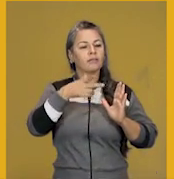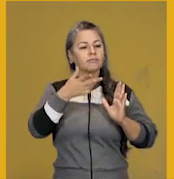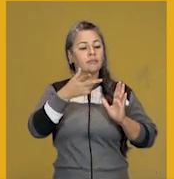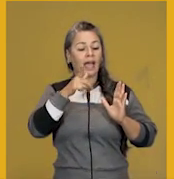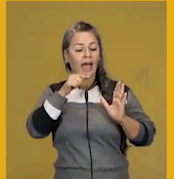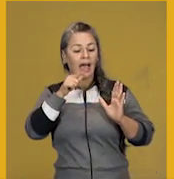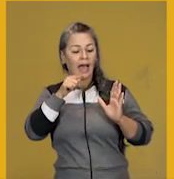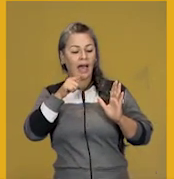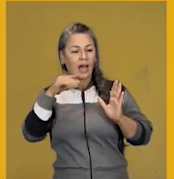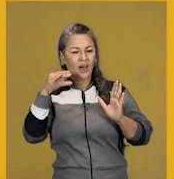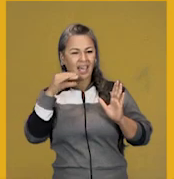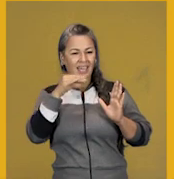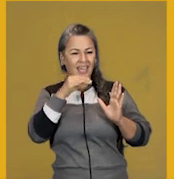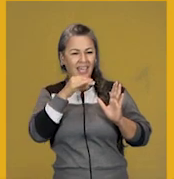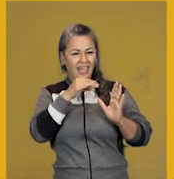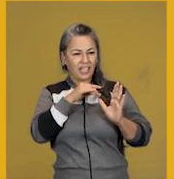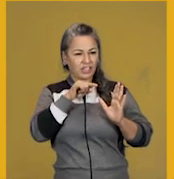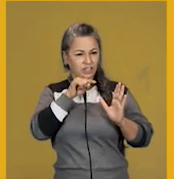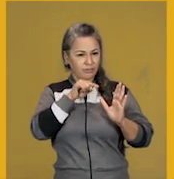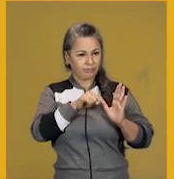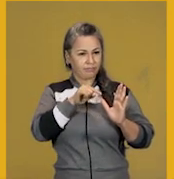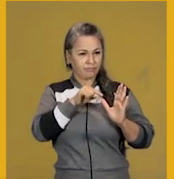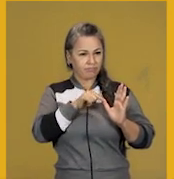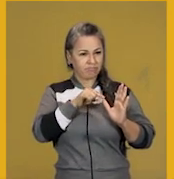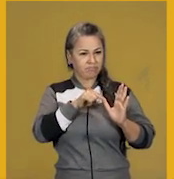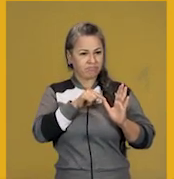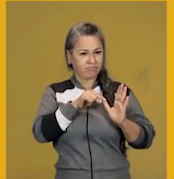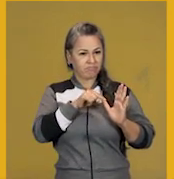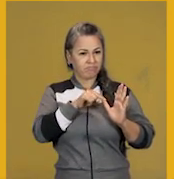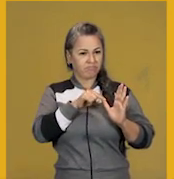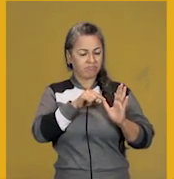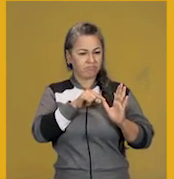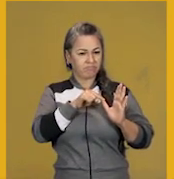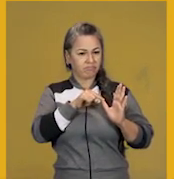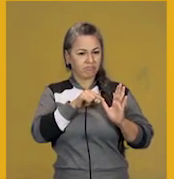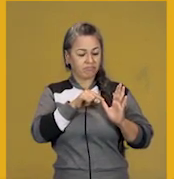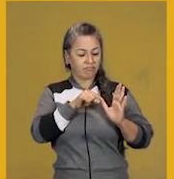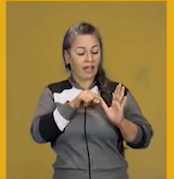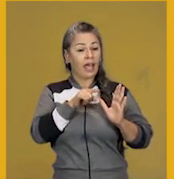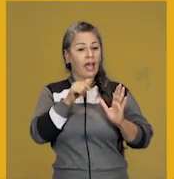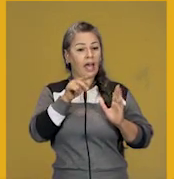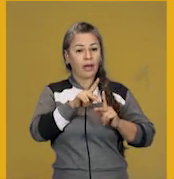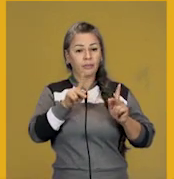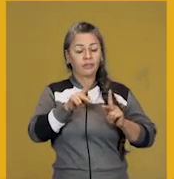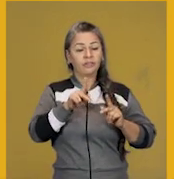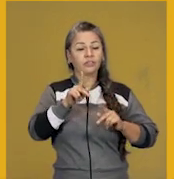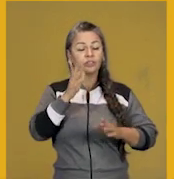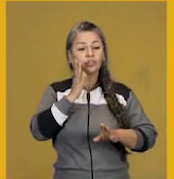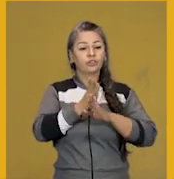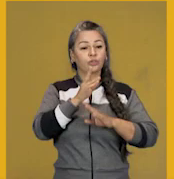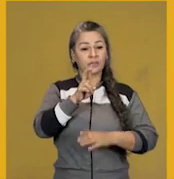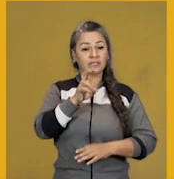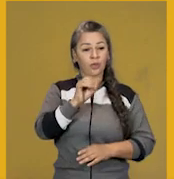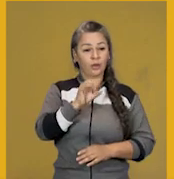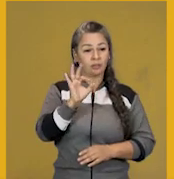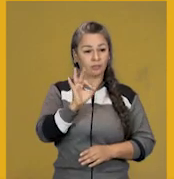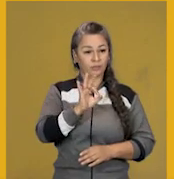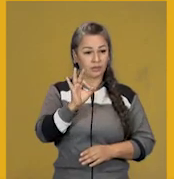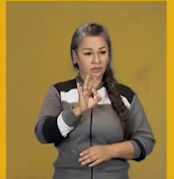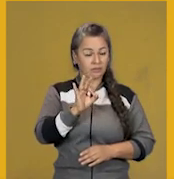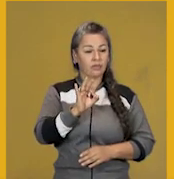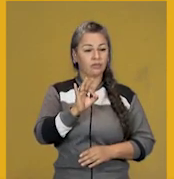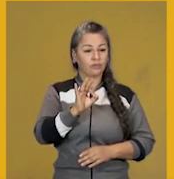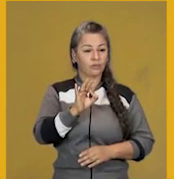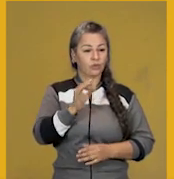água após a queima total do combustível, ela concluiu que 50% da energia disponível foi aproveitada.